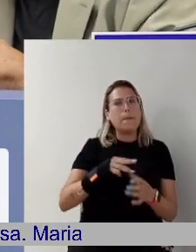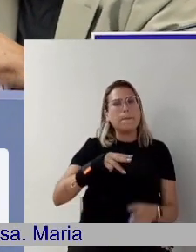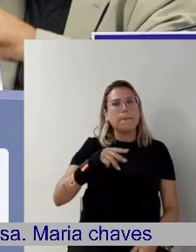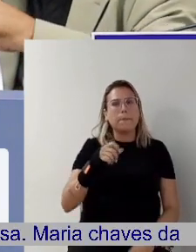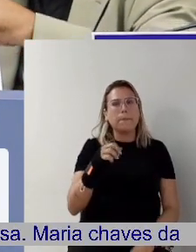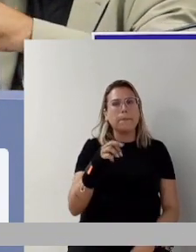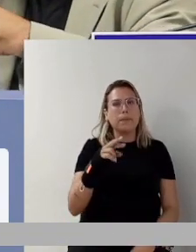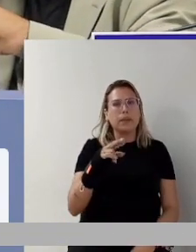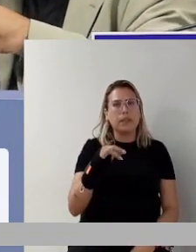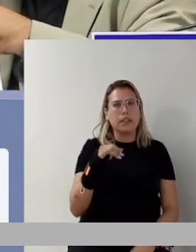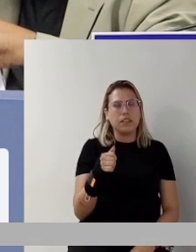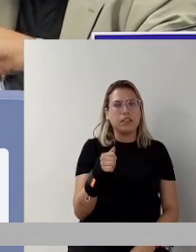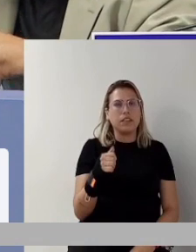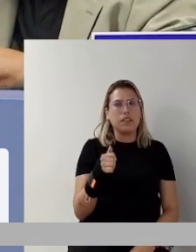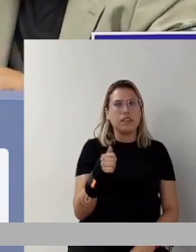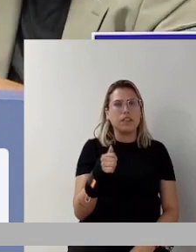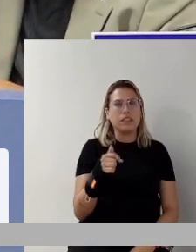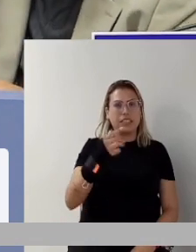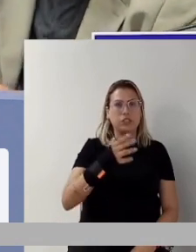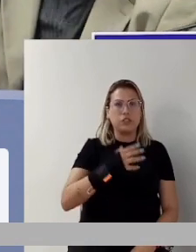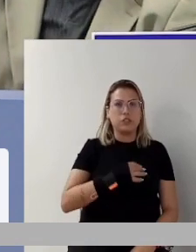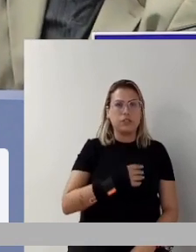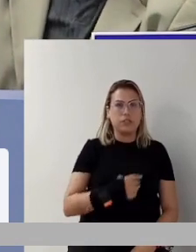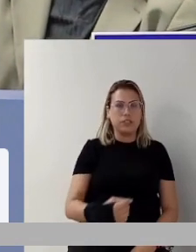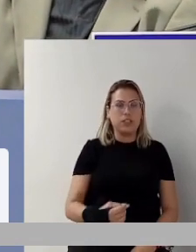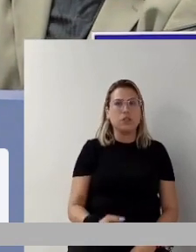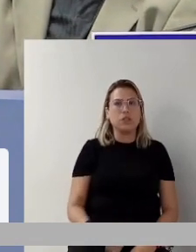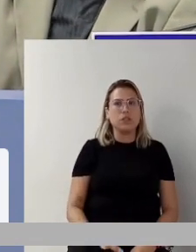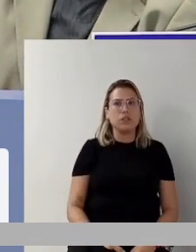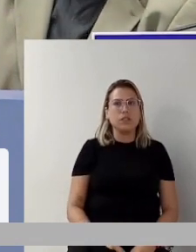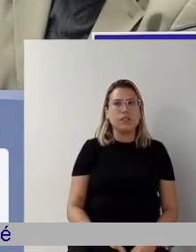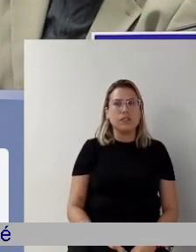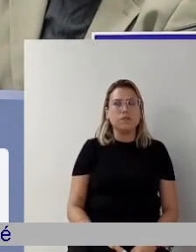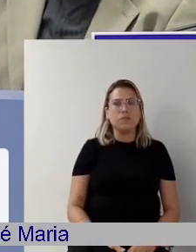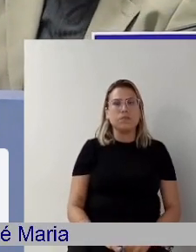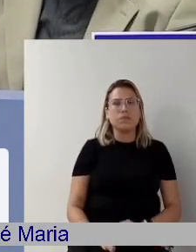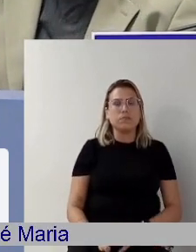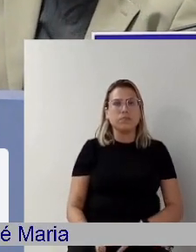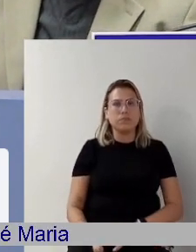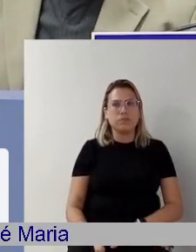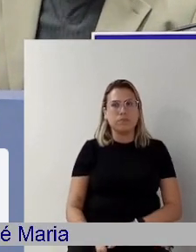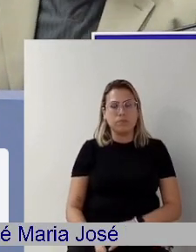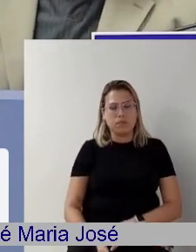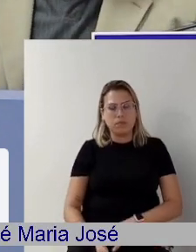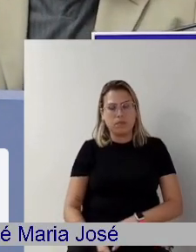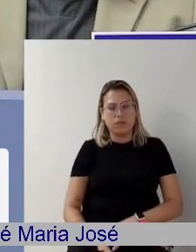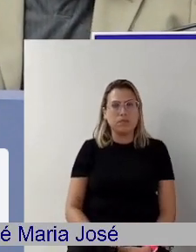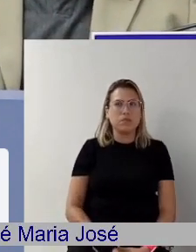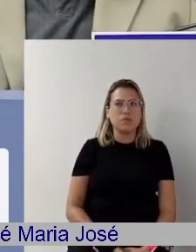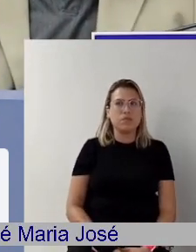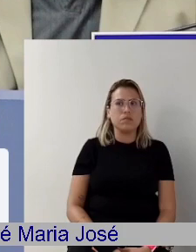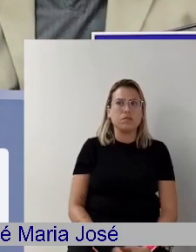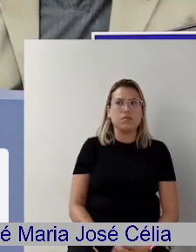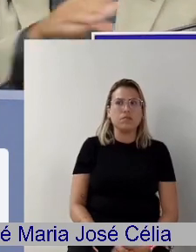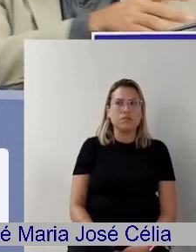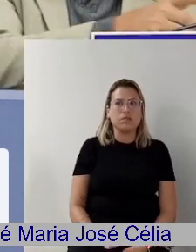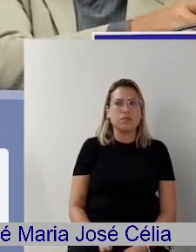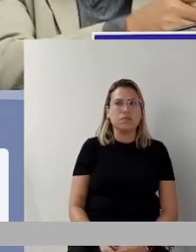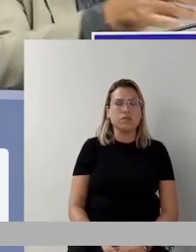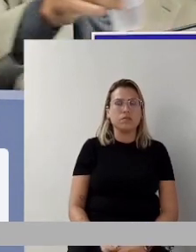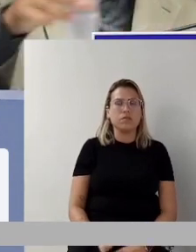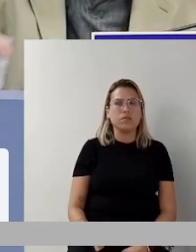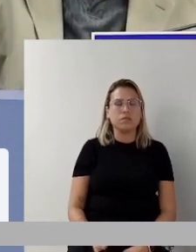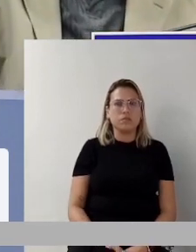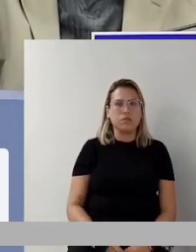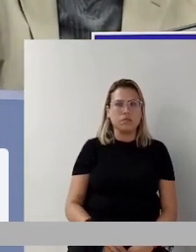da Silva sete filhos Raimunda Anchieta José Maria Maria José Céia Dora Alice Paulo